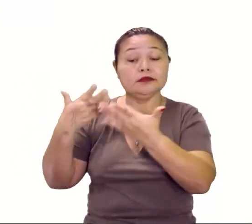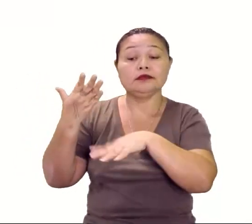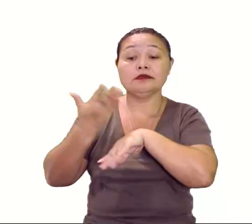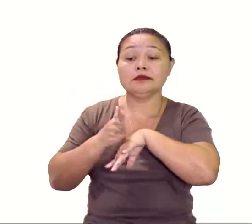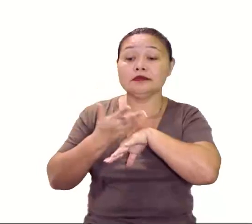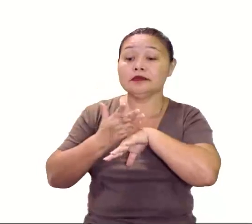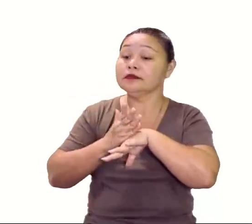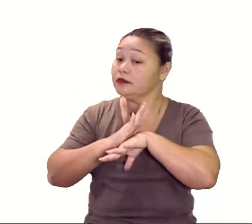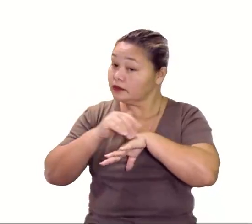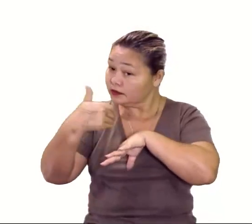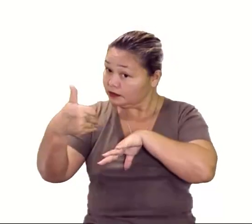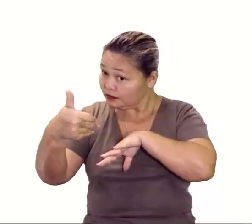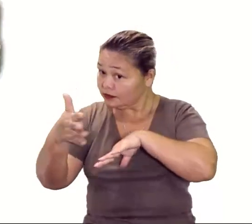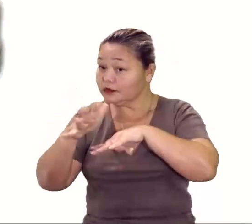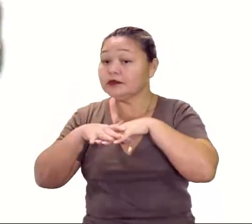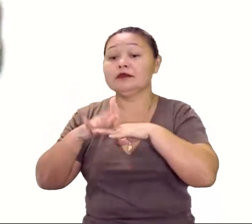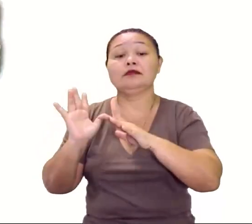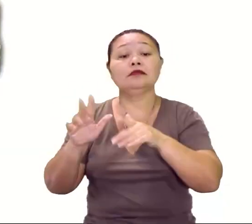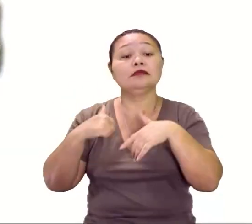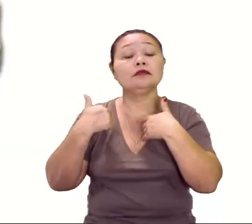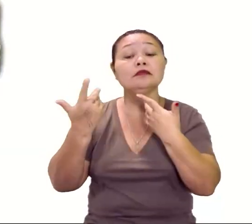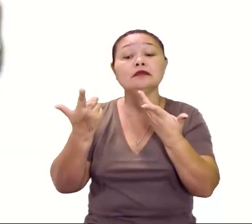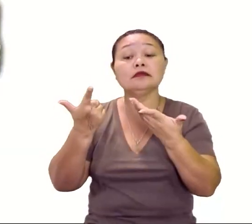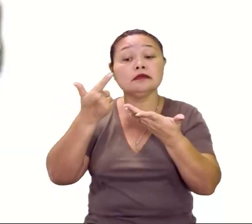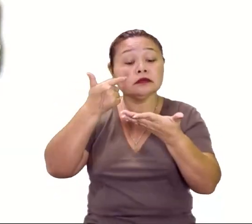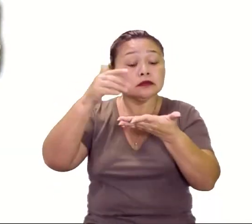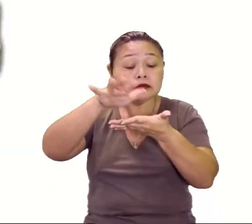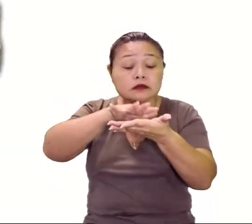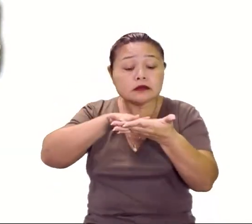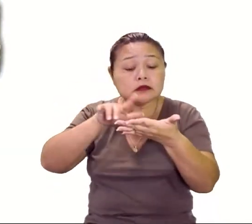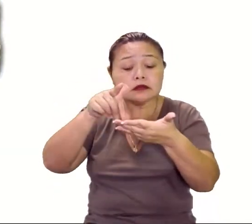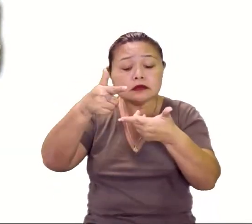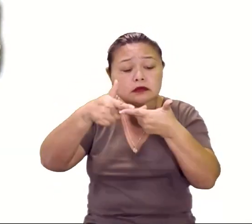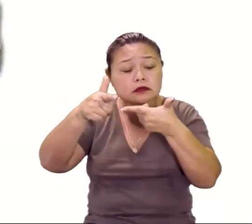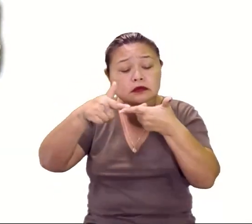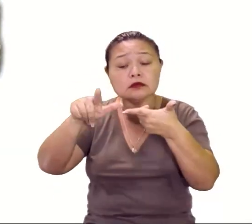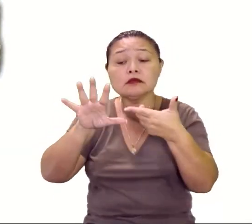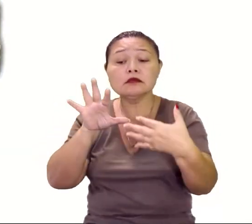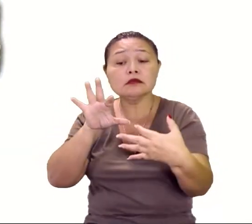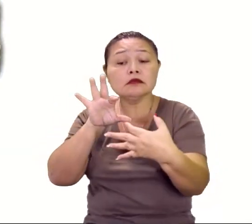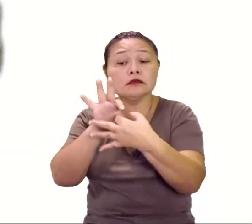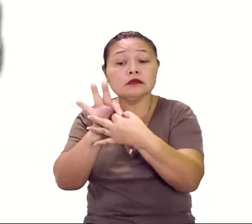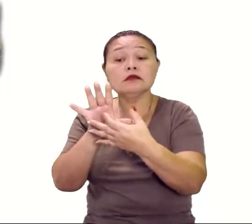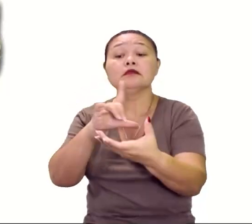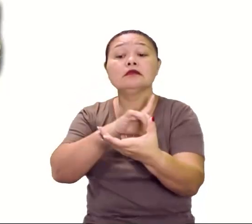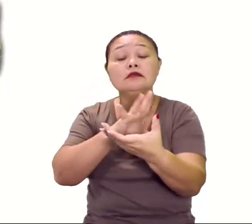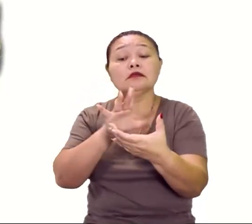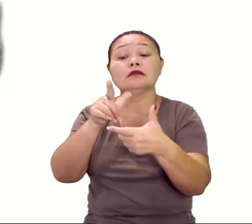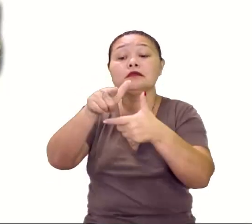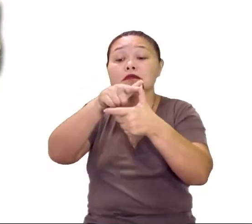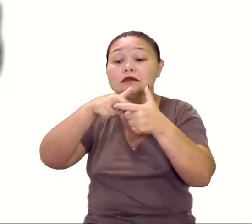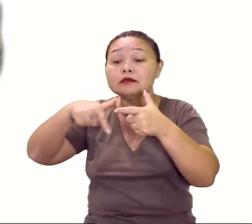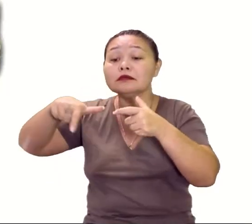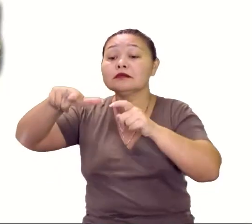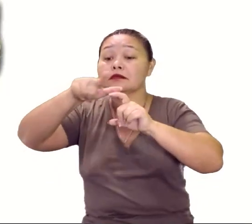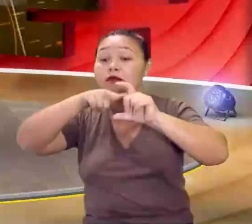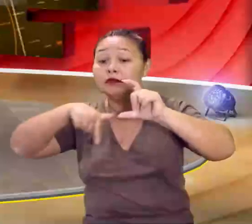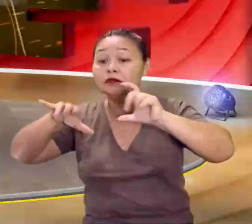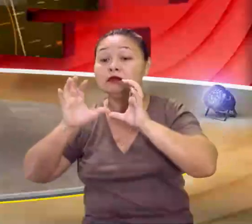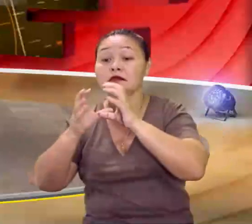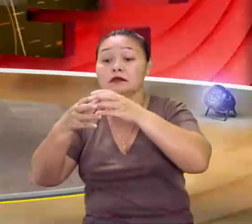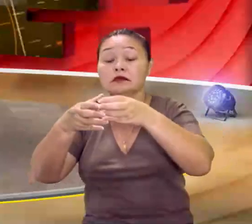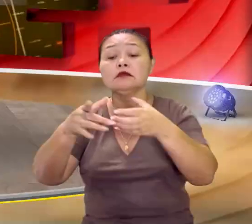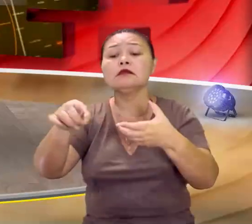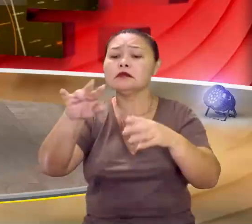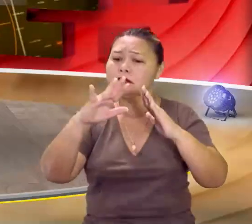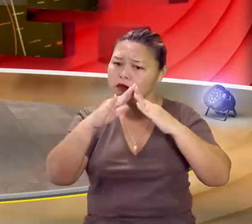da matemática, né? E agora a gente vai ver problemas que envolvem conjuntos. E aí, será que na escola, aí